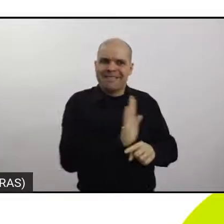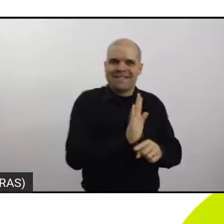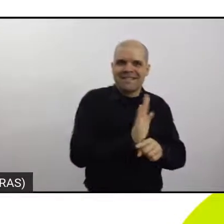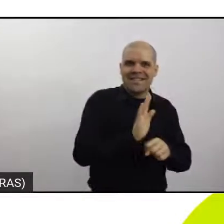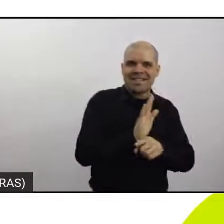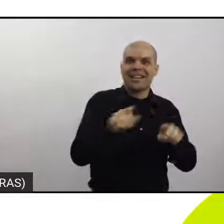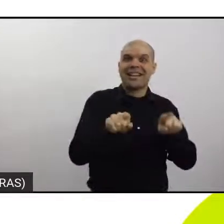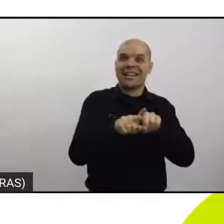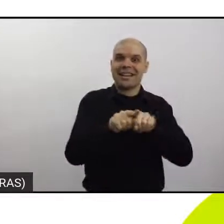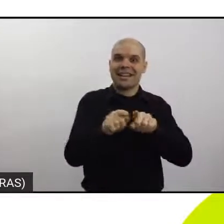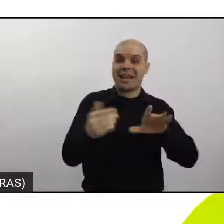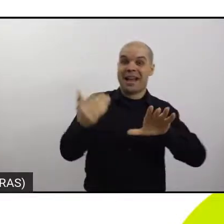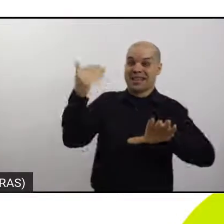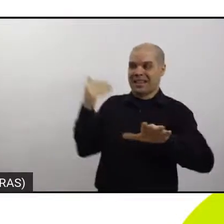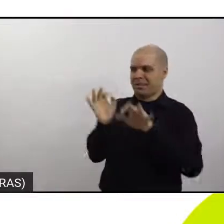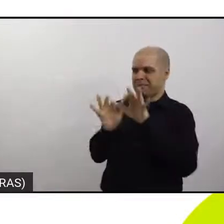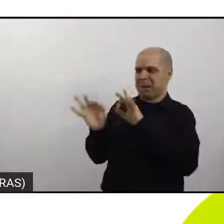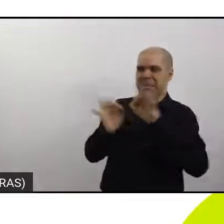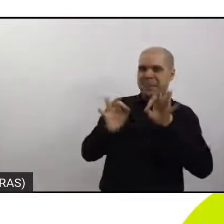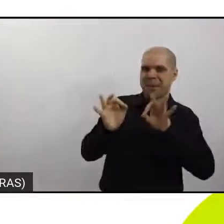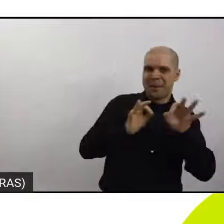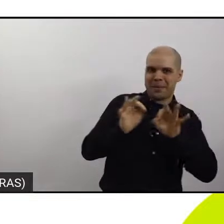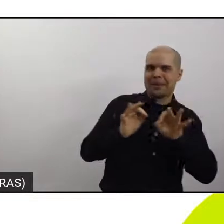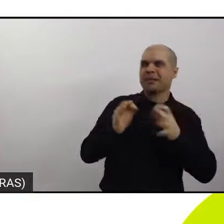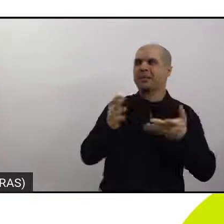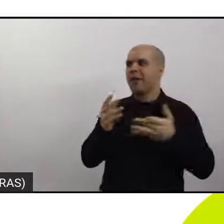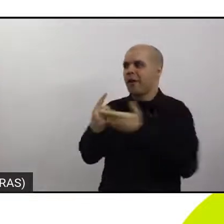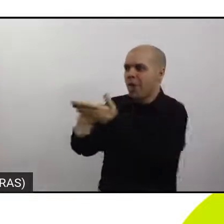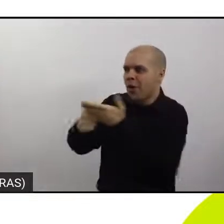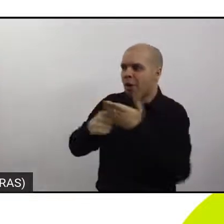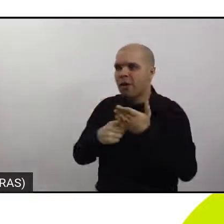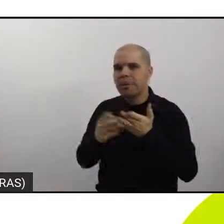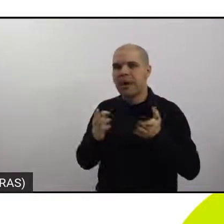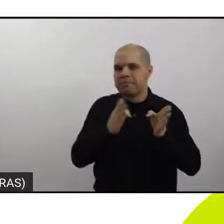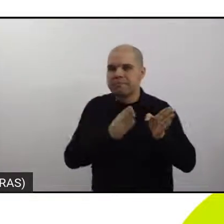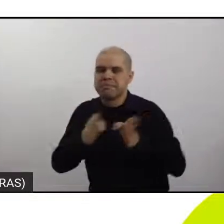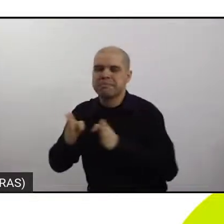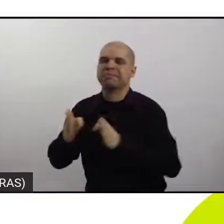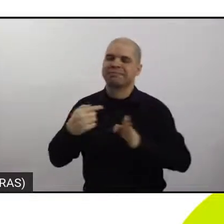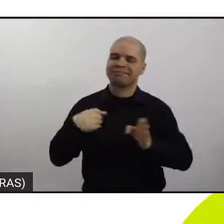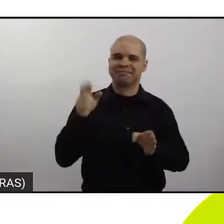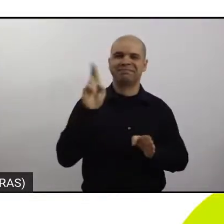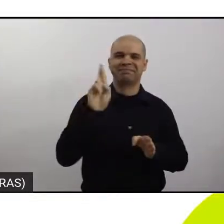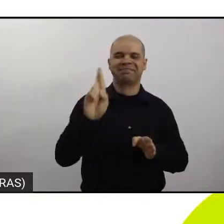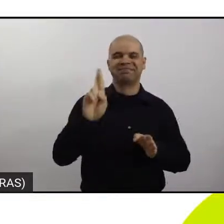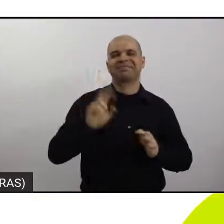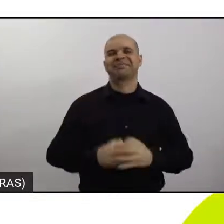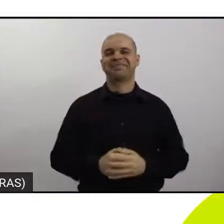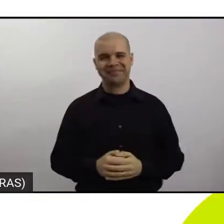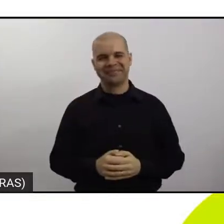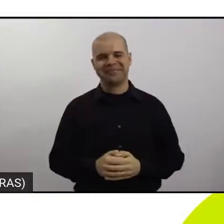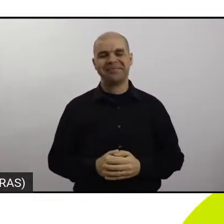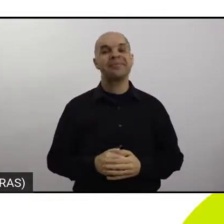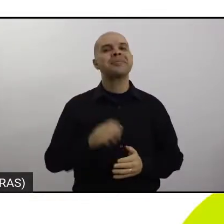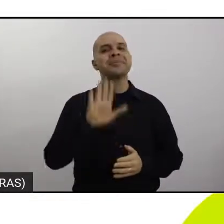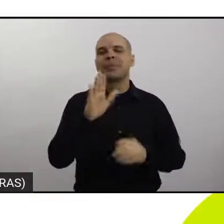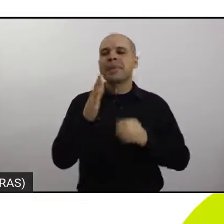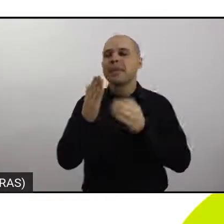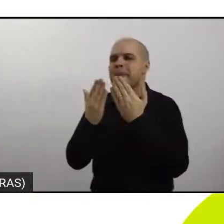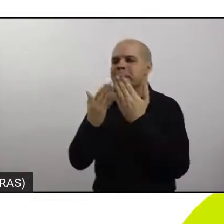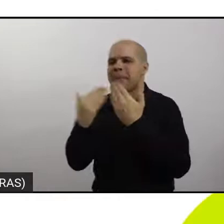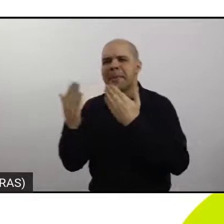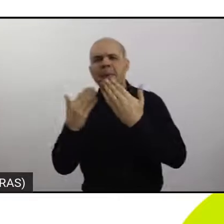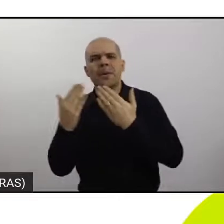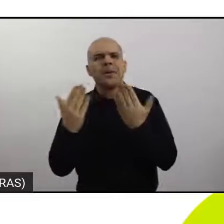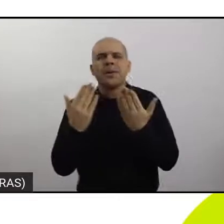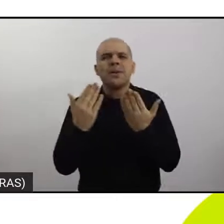conversa incrível que vocês vão acompanhar. Essa conversa também vem muito de encontro com o acervo do